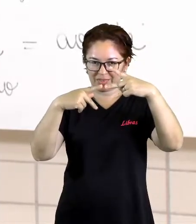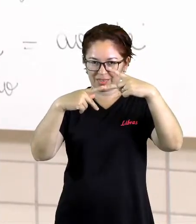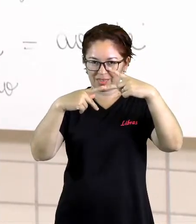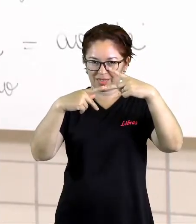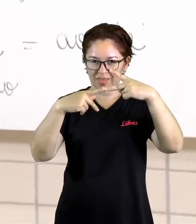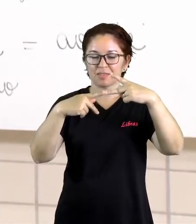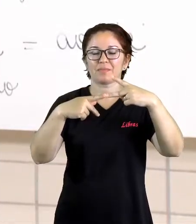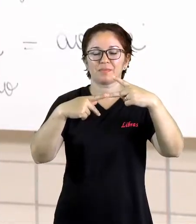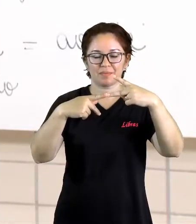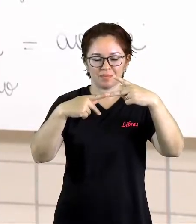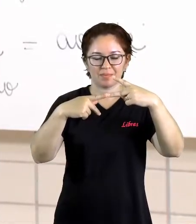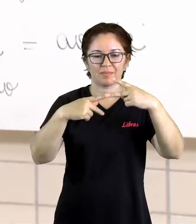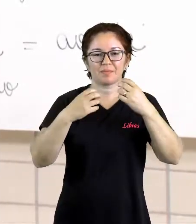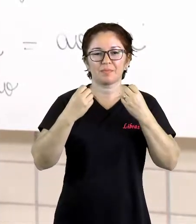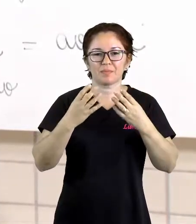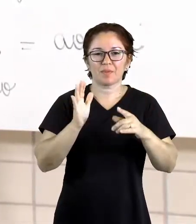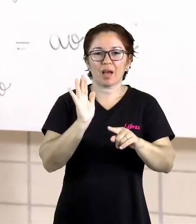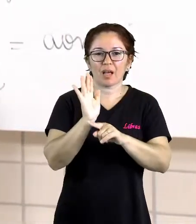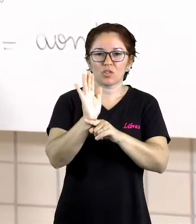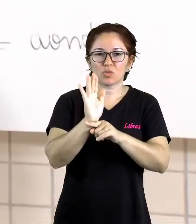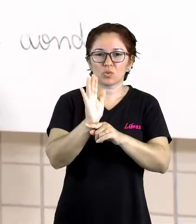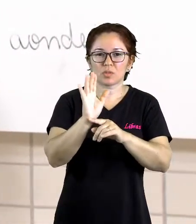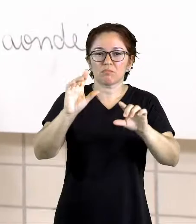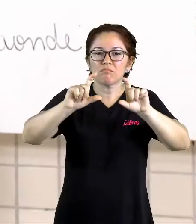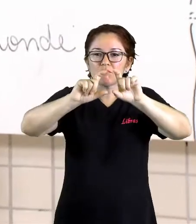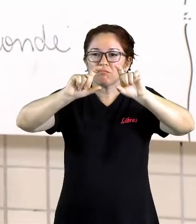possui um valor semântico.